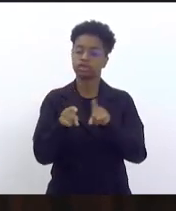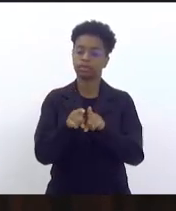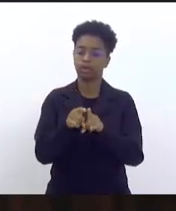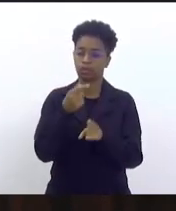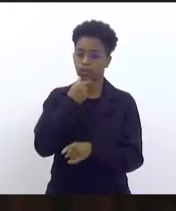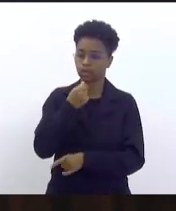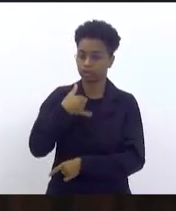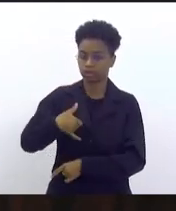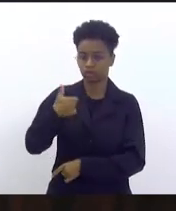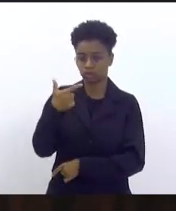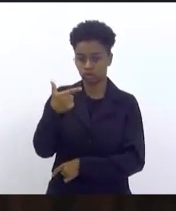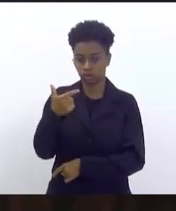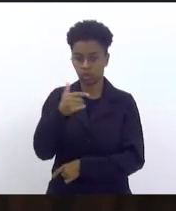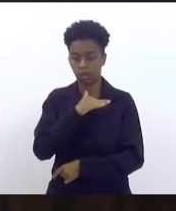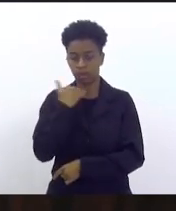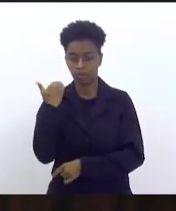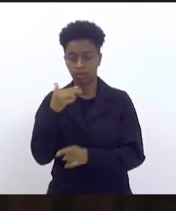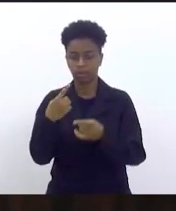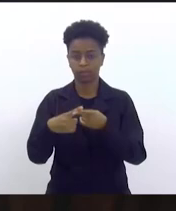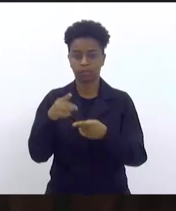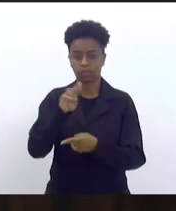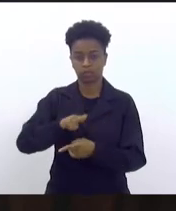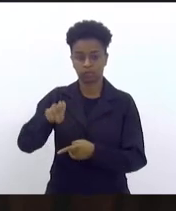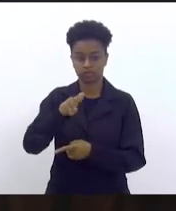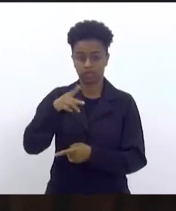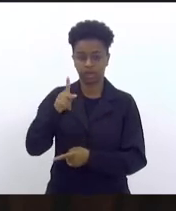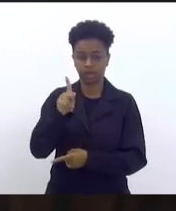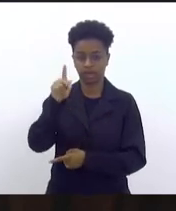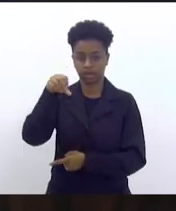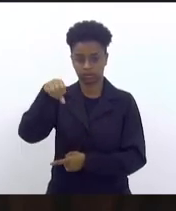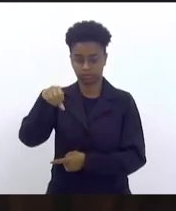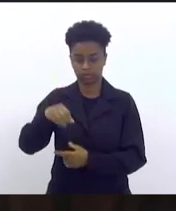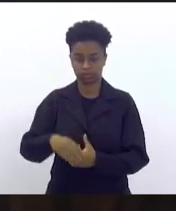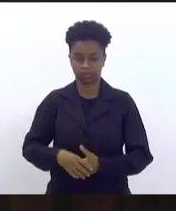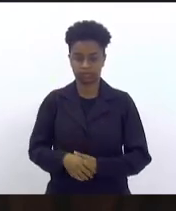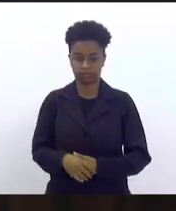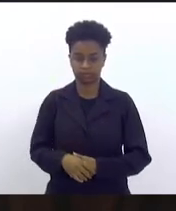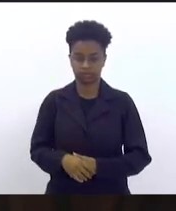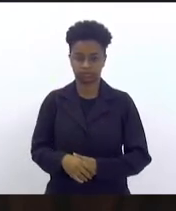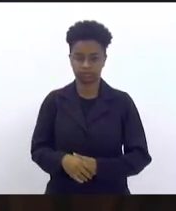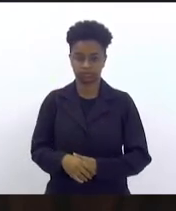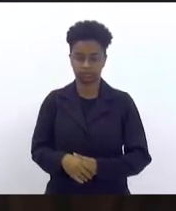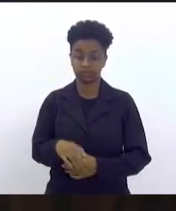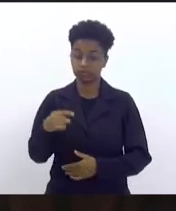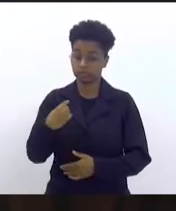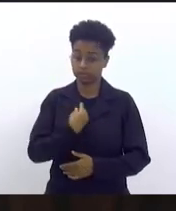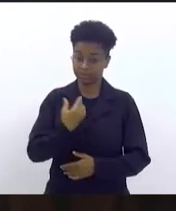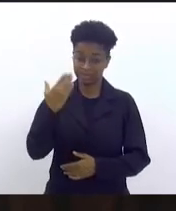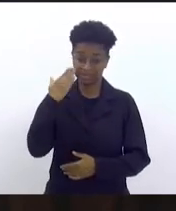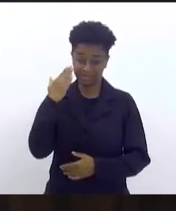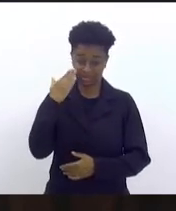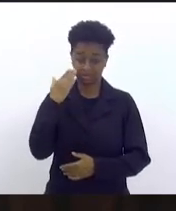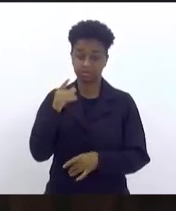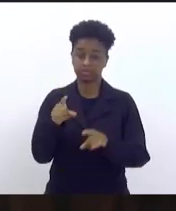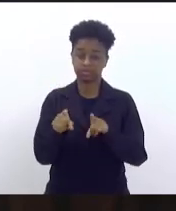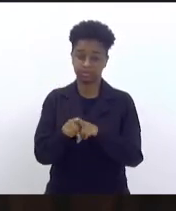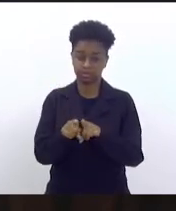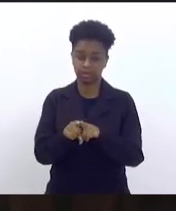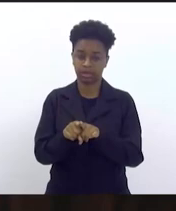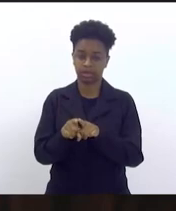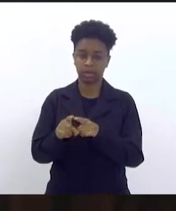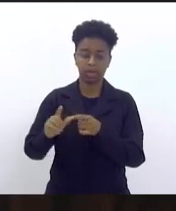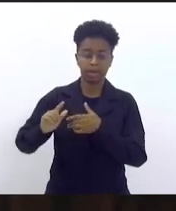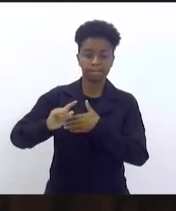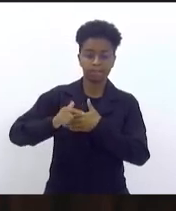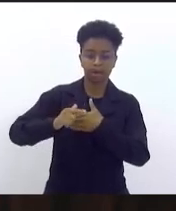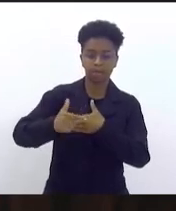de 12 anos que morreu depois de usar a K9 e nós sabemos que as consequências não se